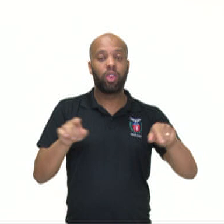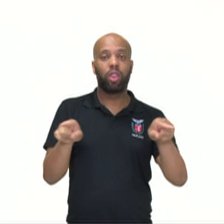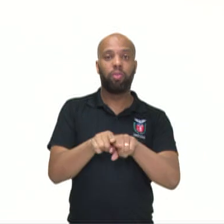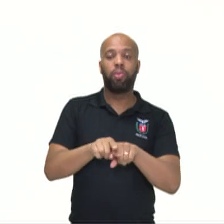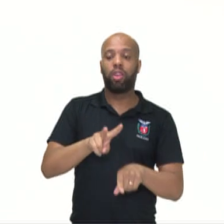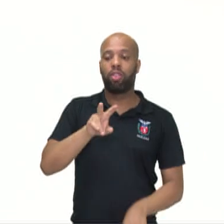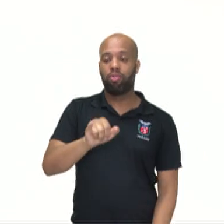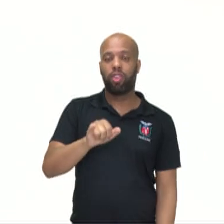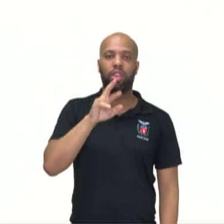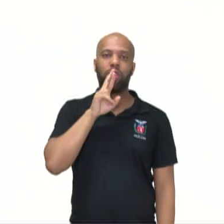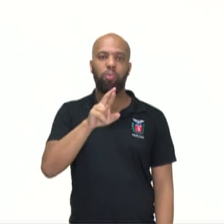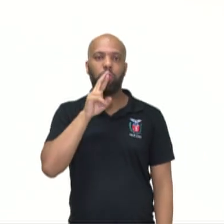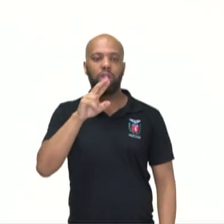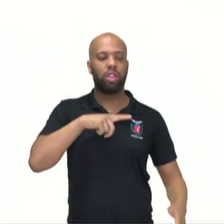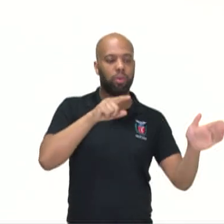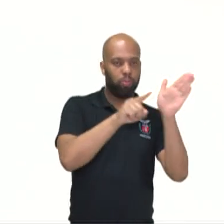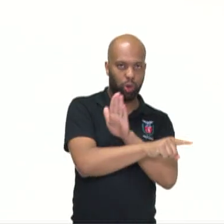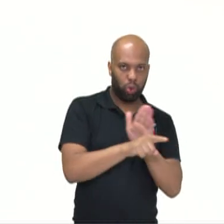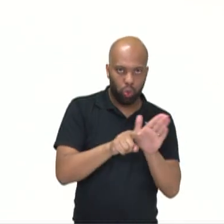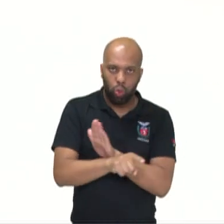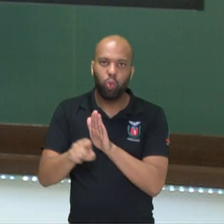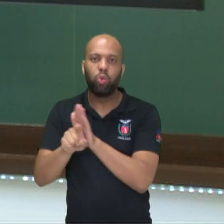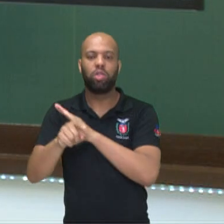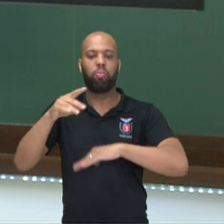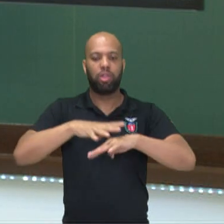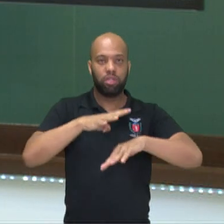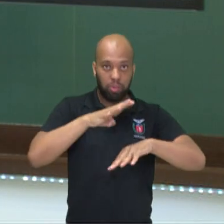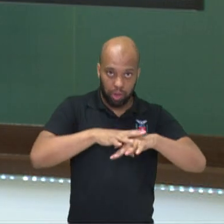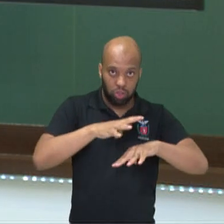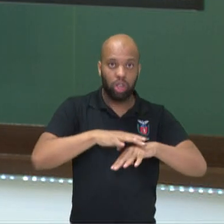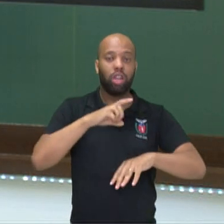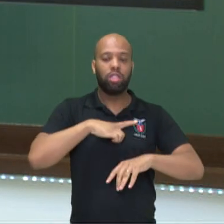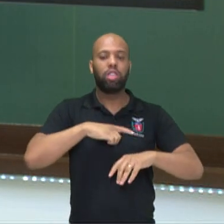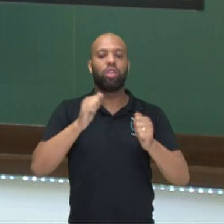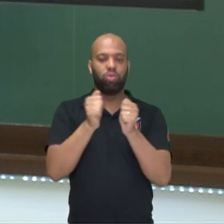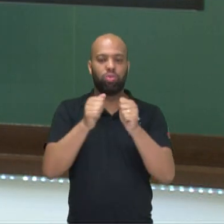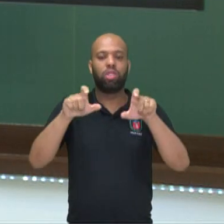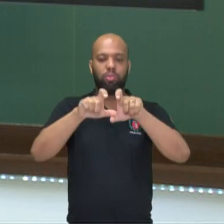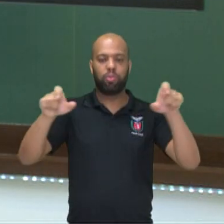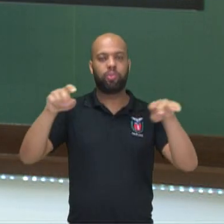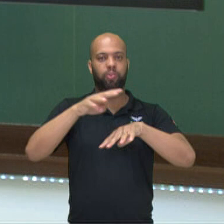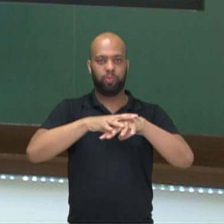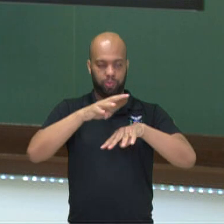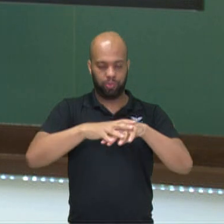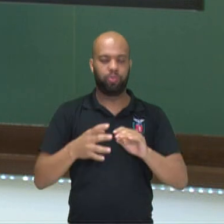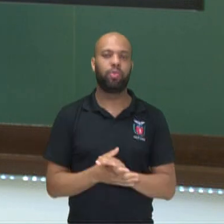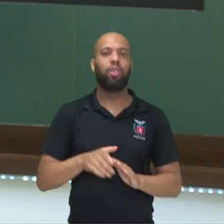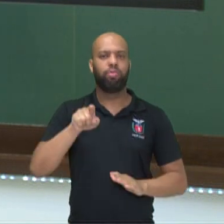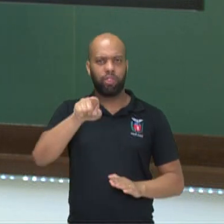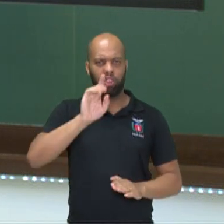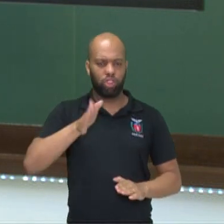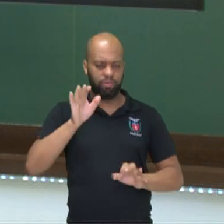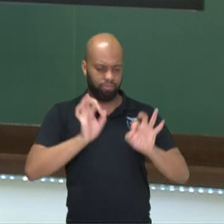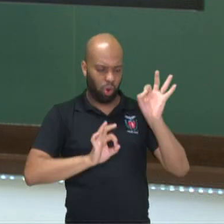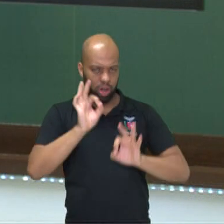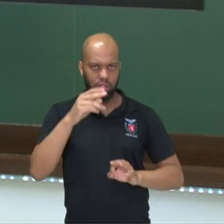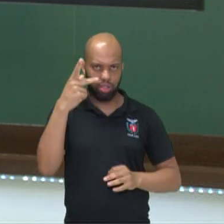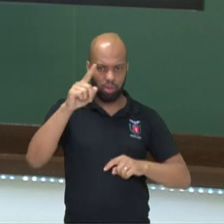situações problema envolvendo expressões algébricas. Você está preparado? Está com tudo em ordem, com o materialzinho? Vamos começar então.